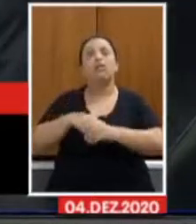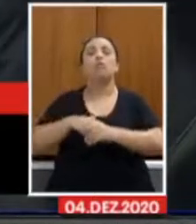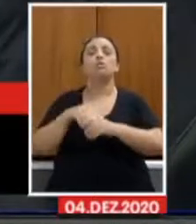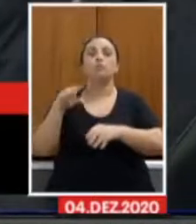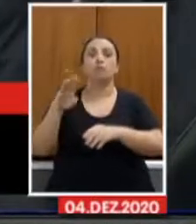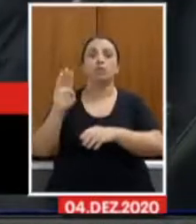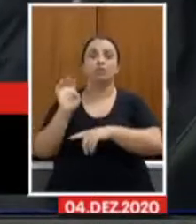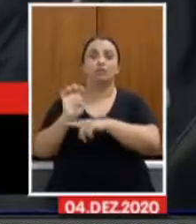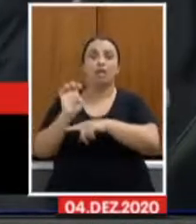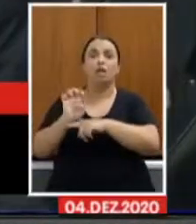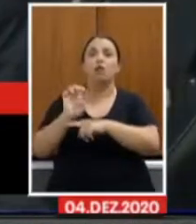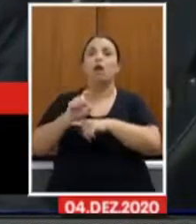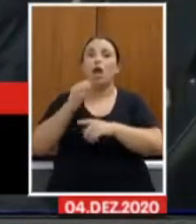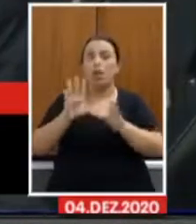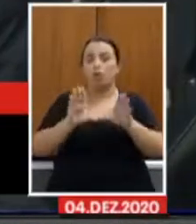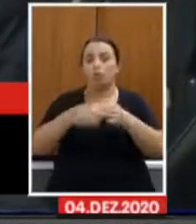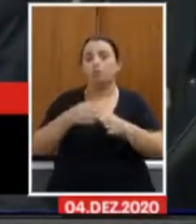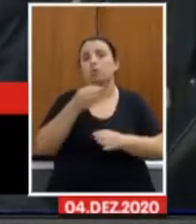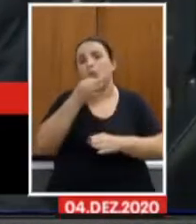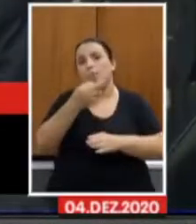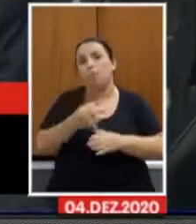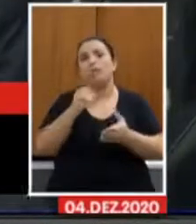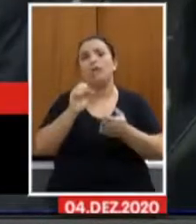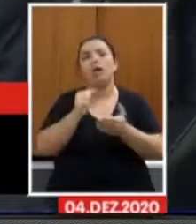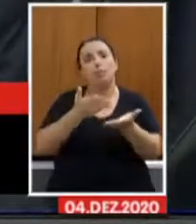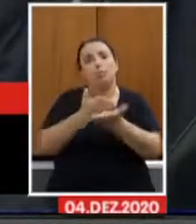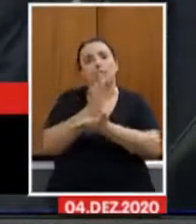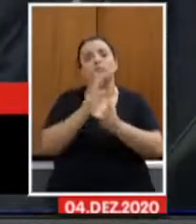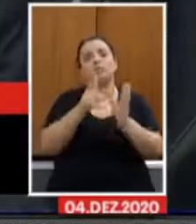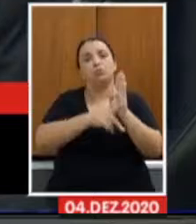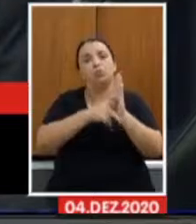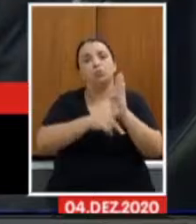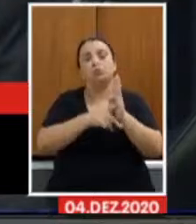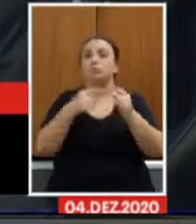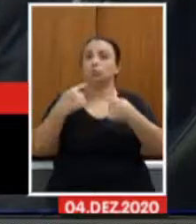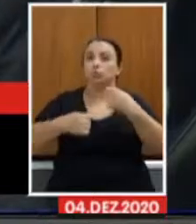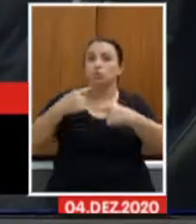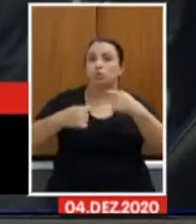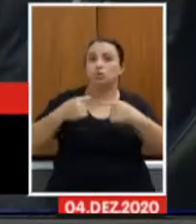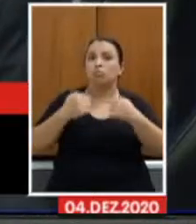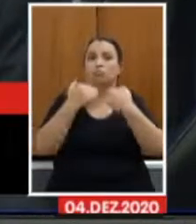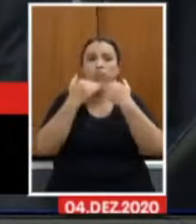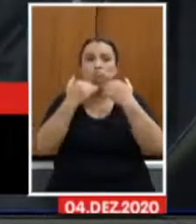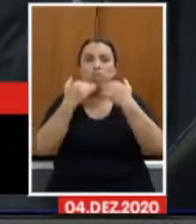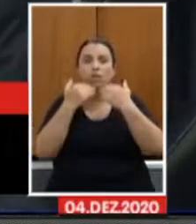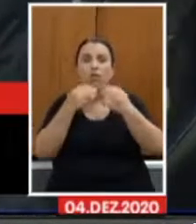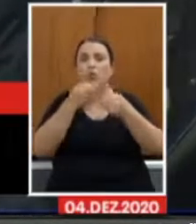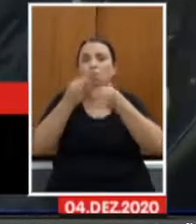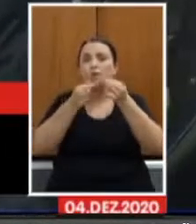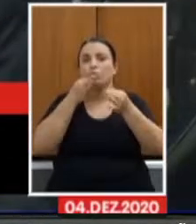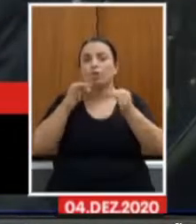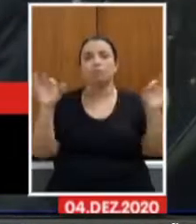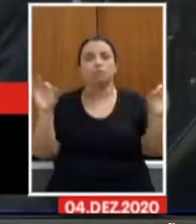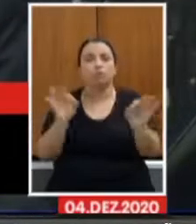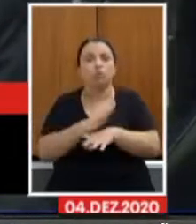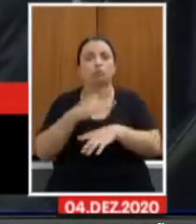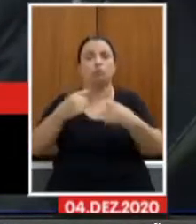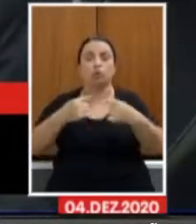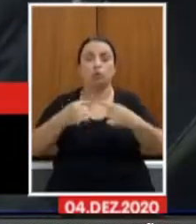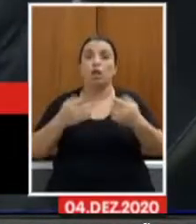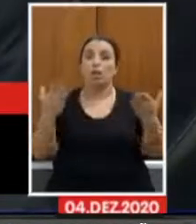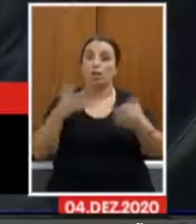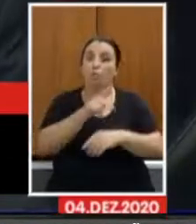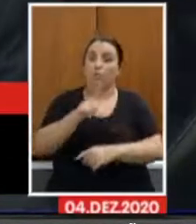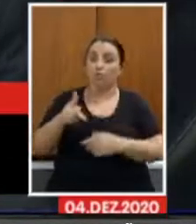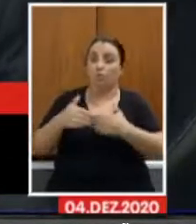do projeto com a emenda número 1 que apresenta. Em discussão o projeto. Não há oradores inscritos, encerra essa discussão. A presidência vai submeter a matéria